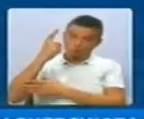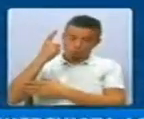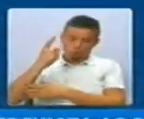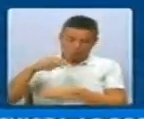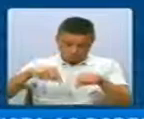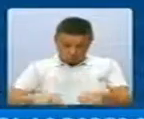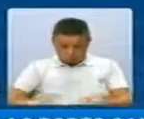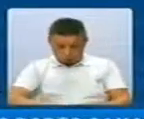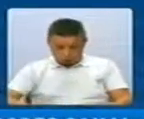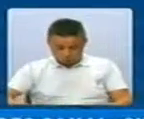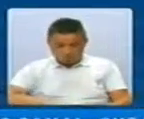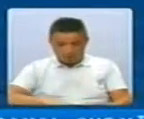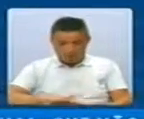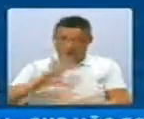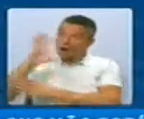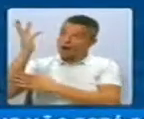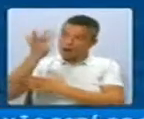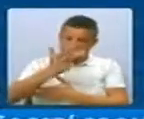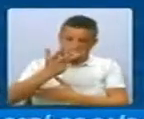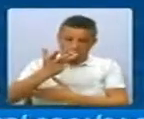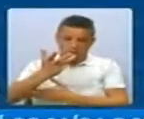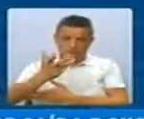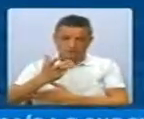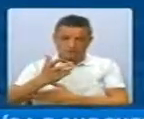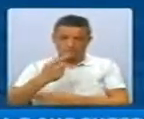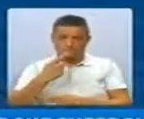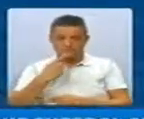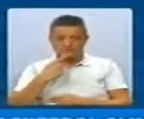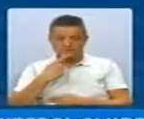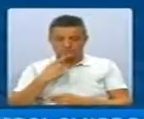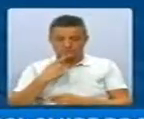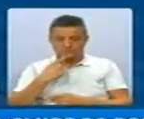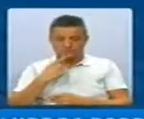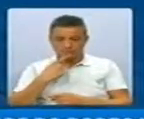atmosfera terrestre é fundamental até mesmo para perceber este tipo de, infelizmente, estas